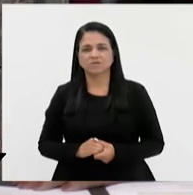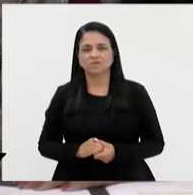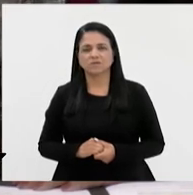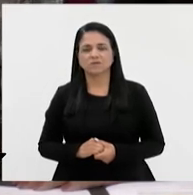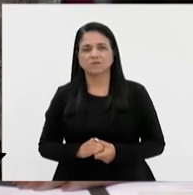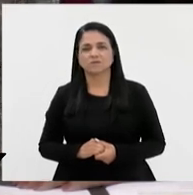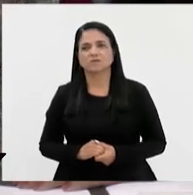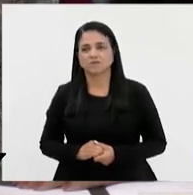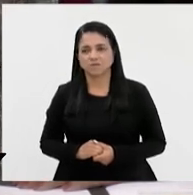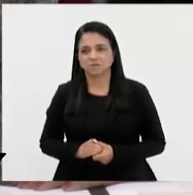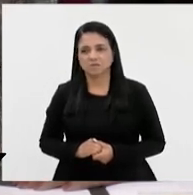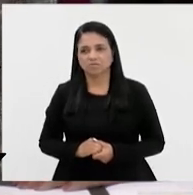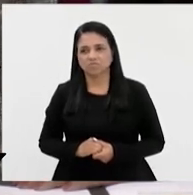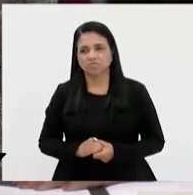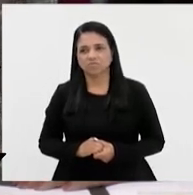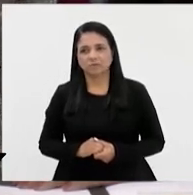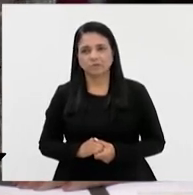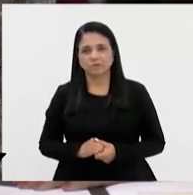alteração aqui.